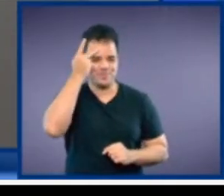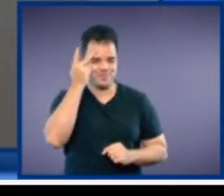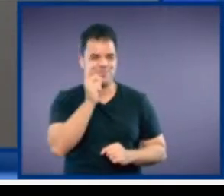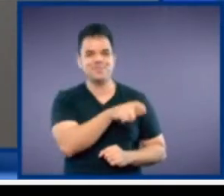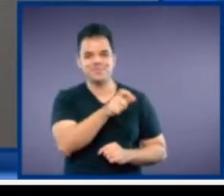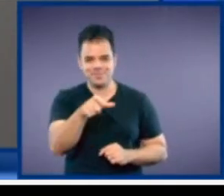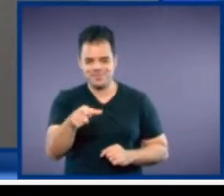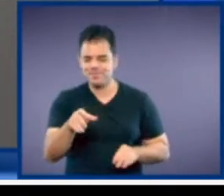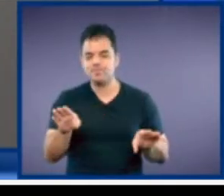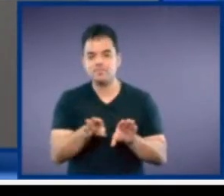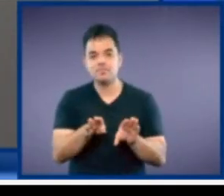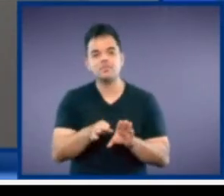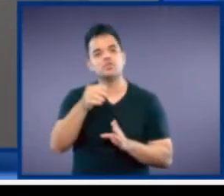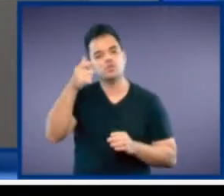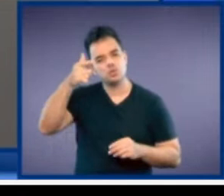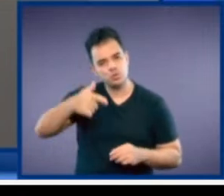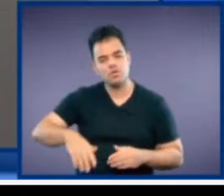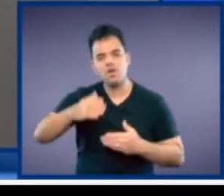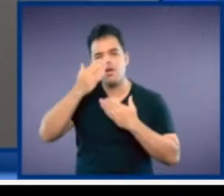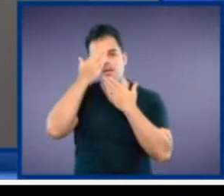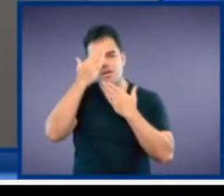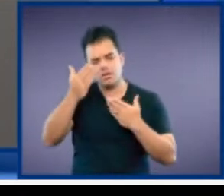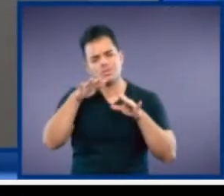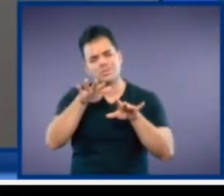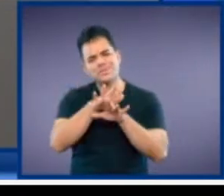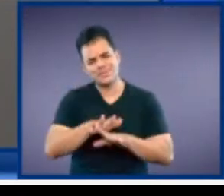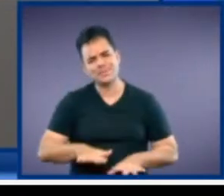deixo aqui mais uma vez o agradecimento a todos.